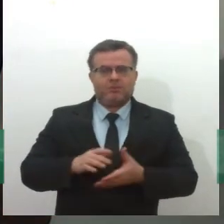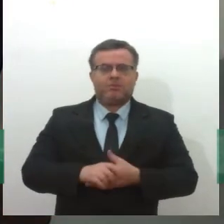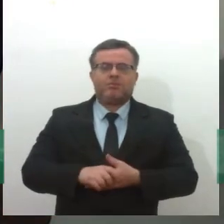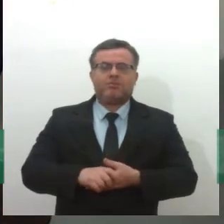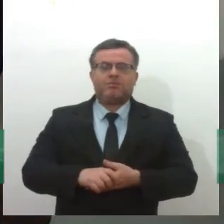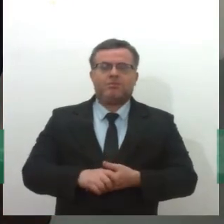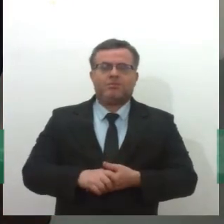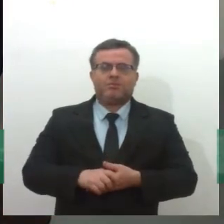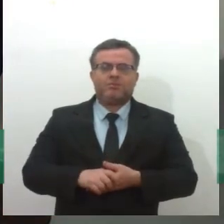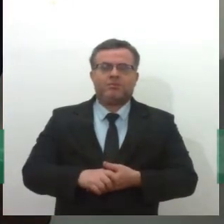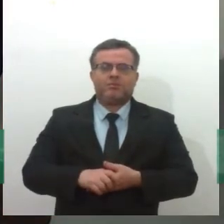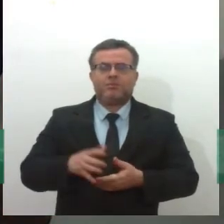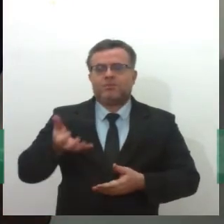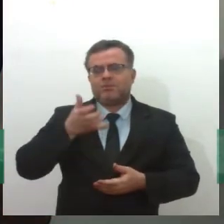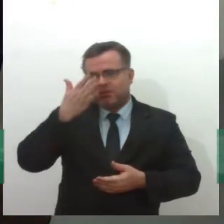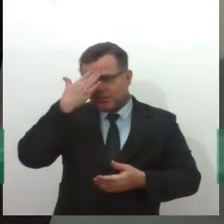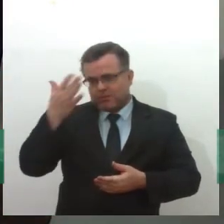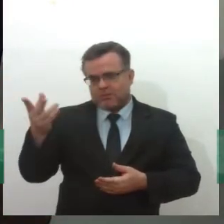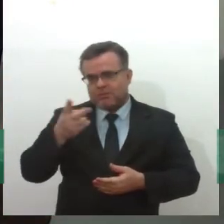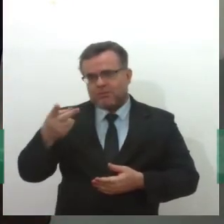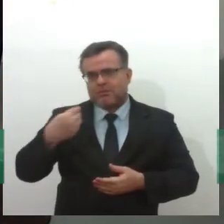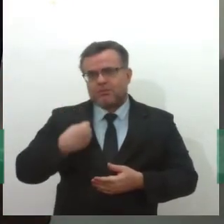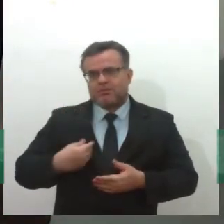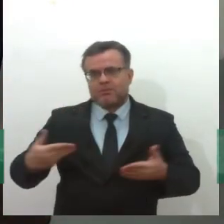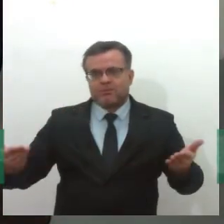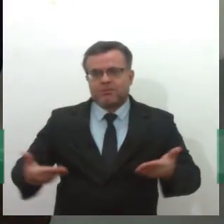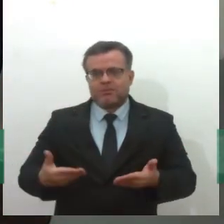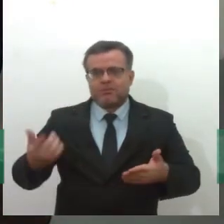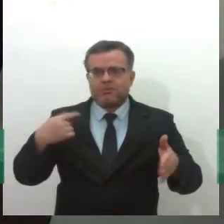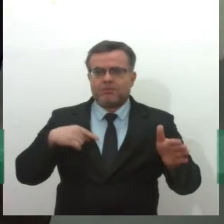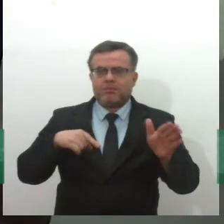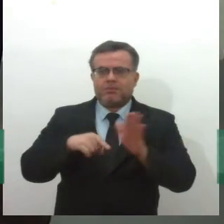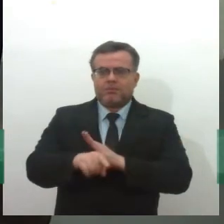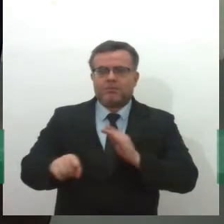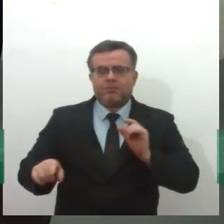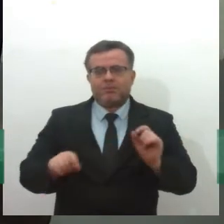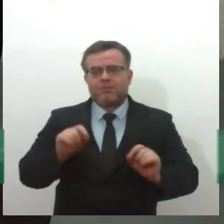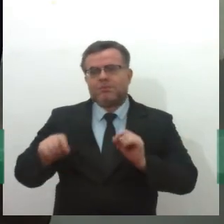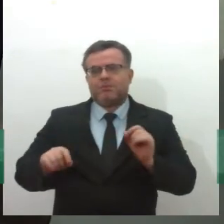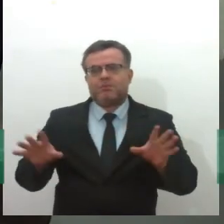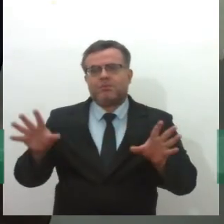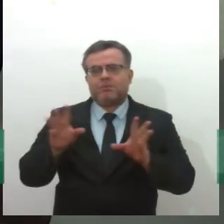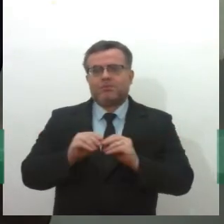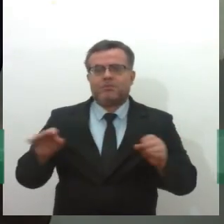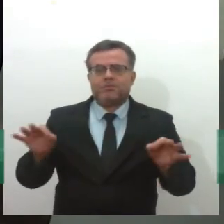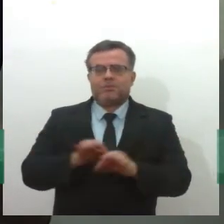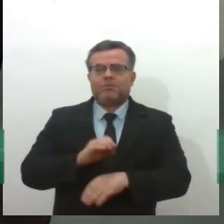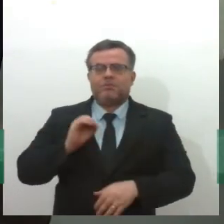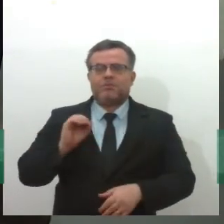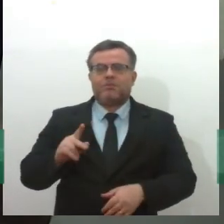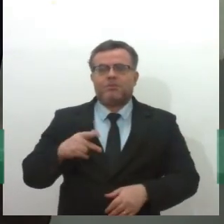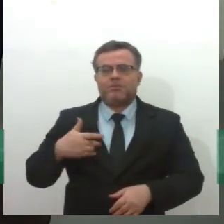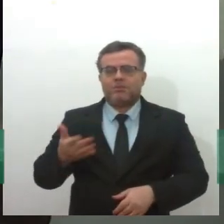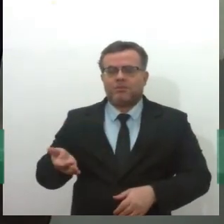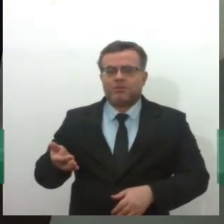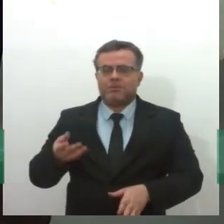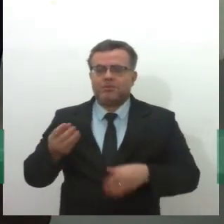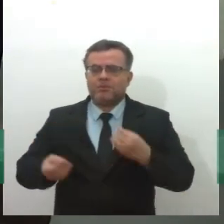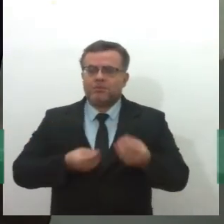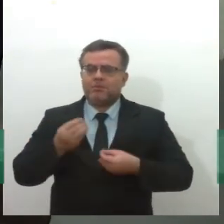Eu queria muito agradecer a participação de vocês, mas fazer uma pergunta e pedir para que vocês sejam aí de forma muito breve, né? Como é